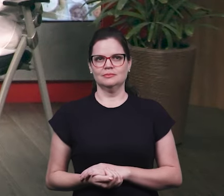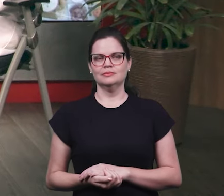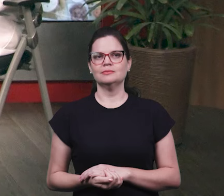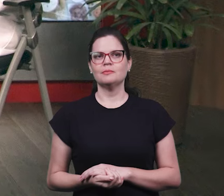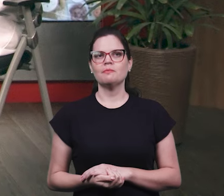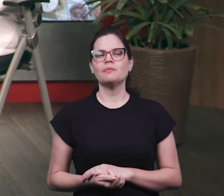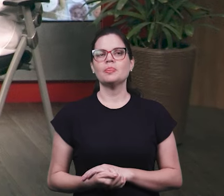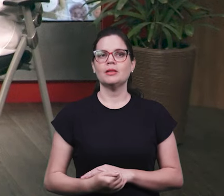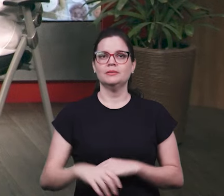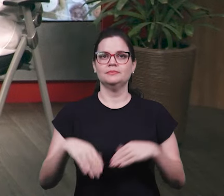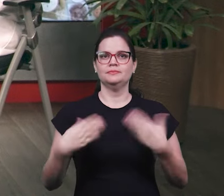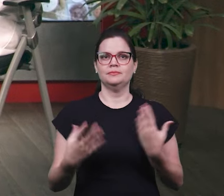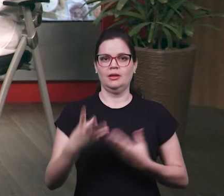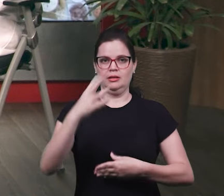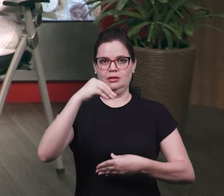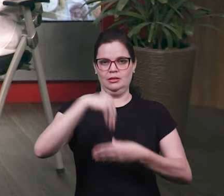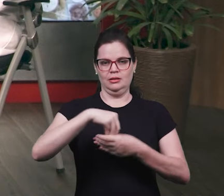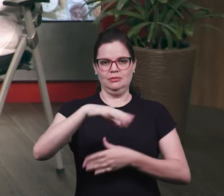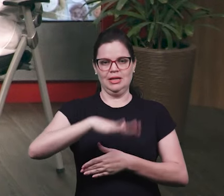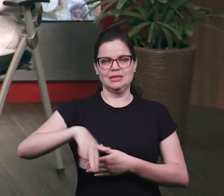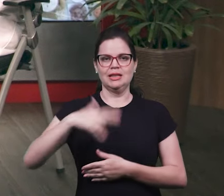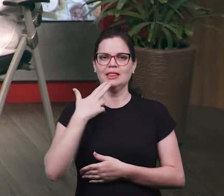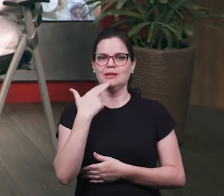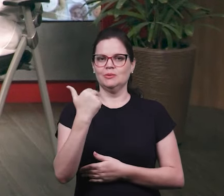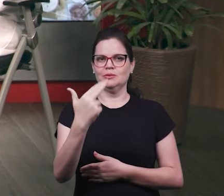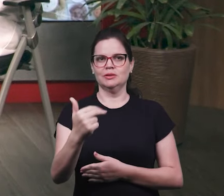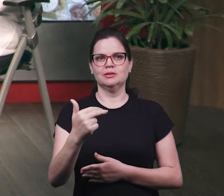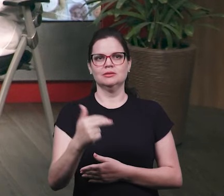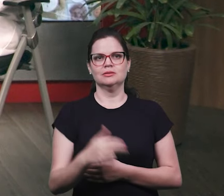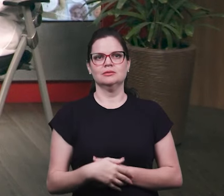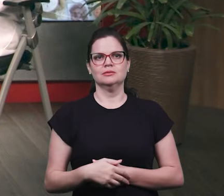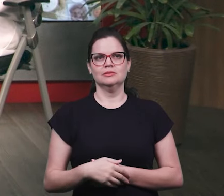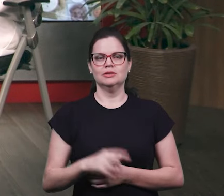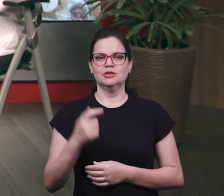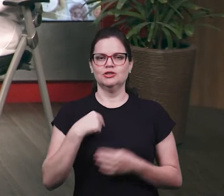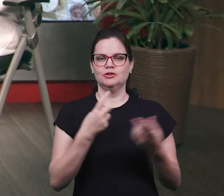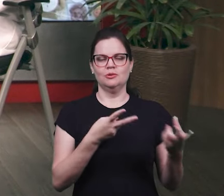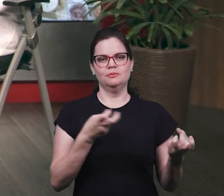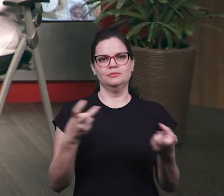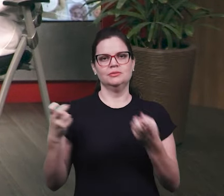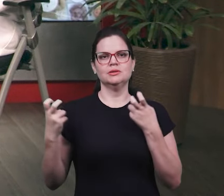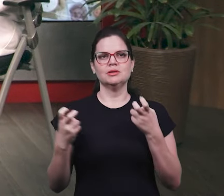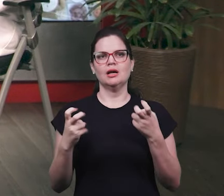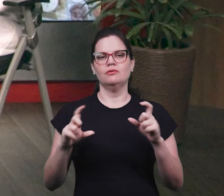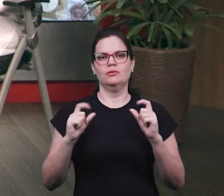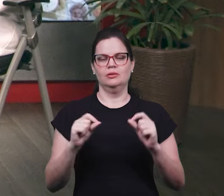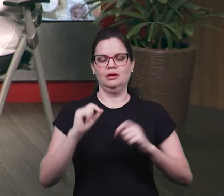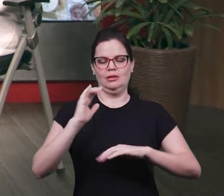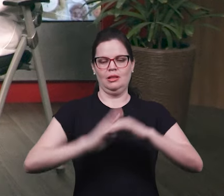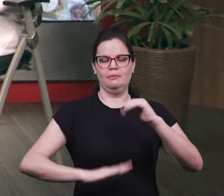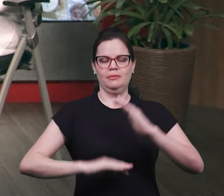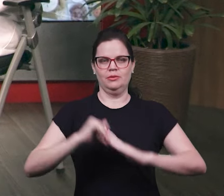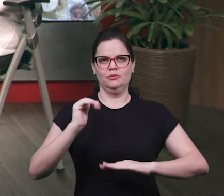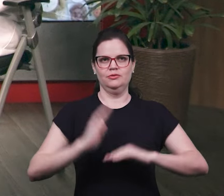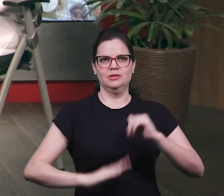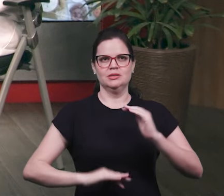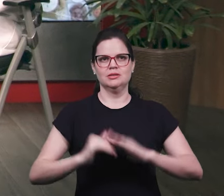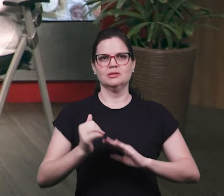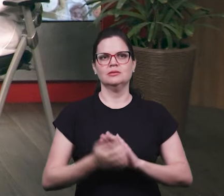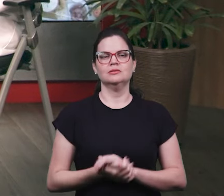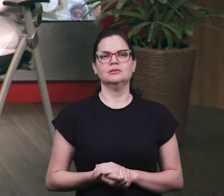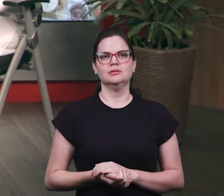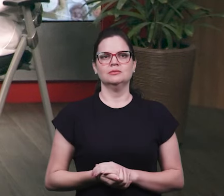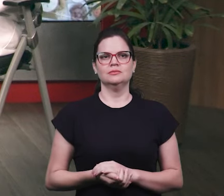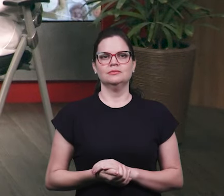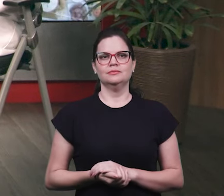da nutrição Eu sempre venho Hoje né a nossa realidade na nossa profissão trazendo pra realidade